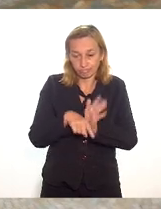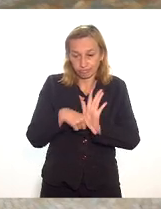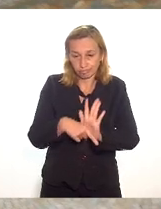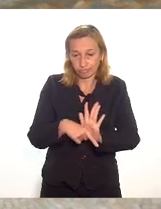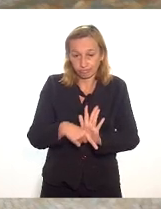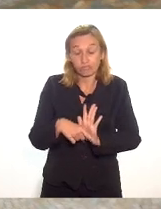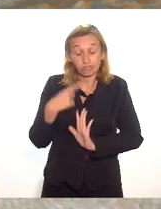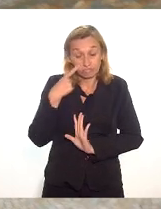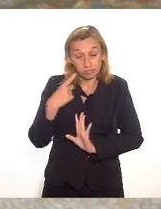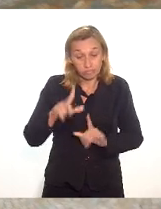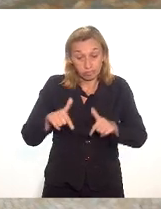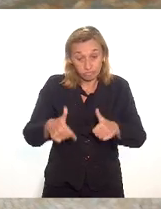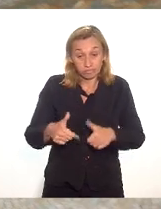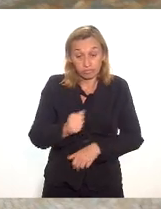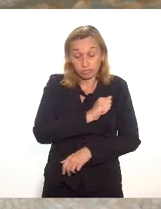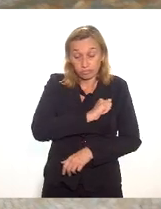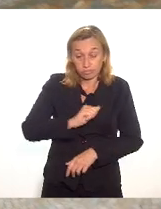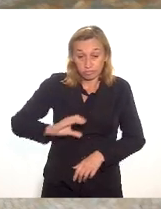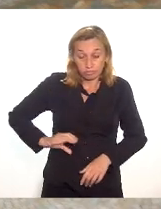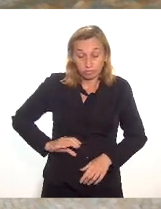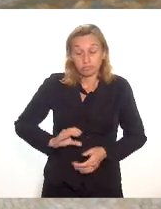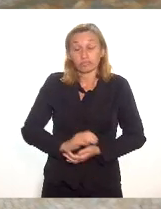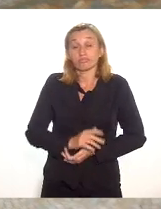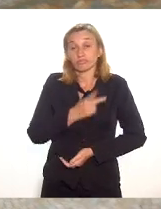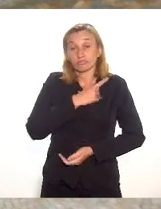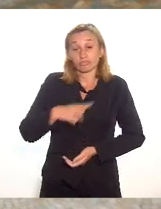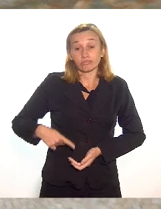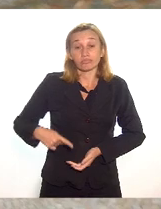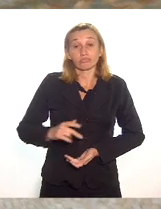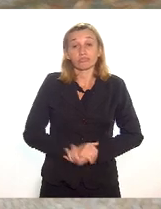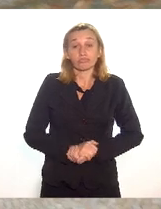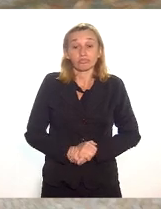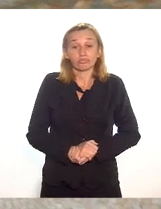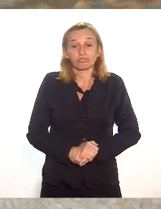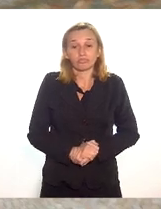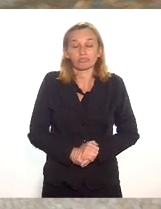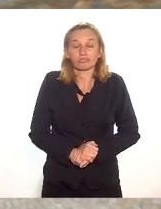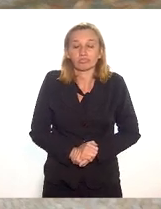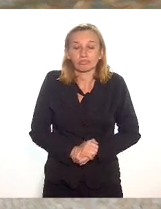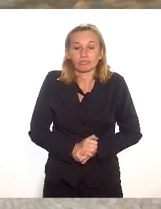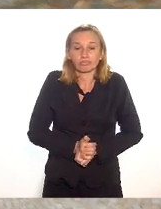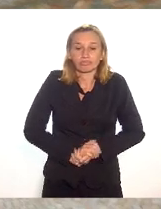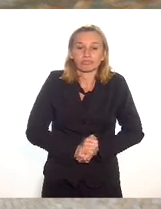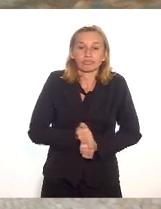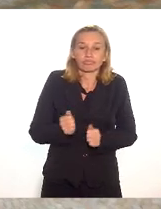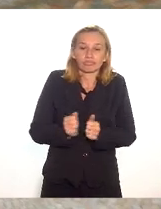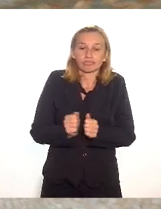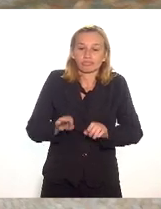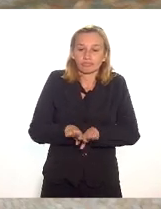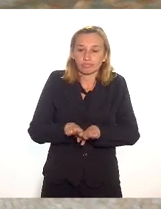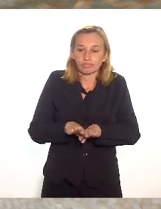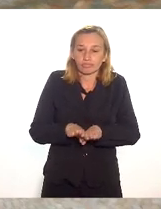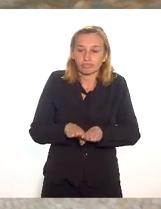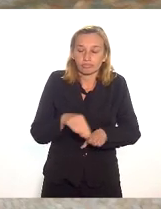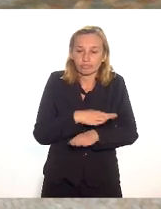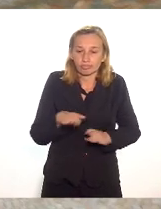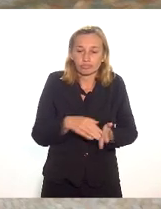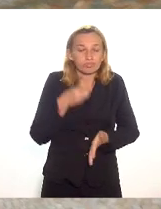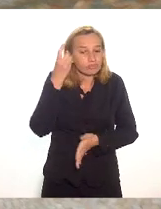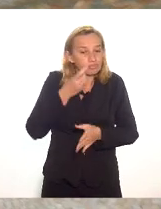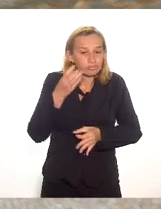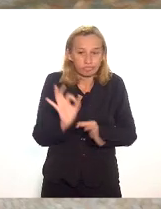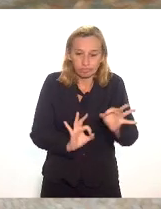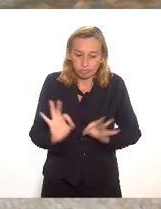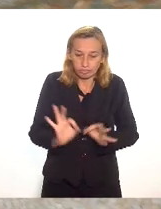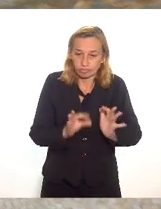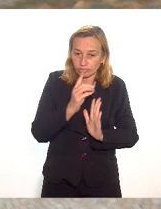na atitude do presidente André Siciliano, quando, junto com a mesa, organizou o